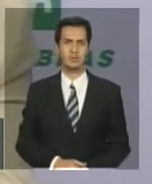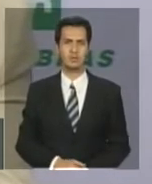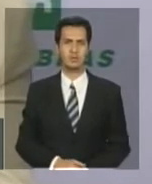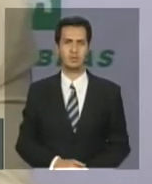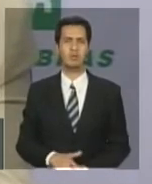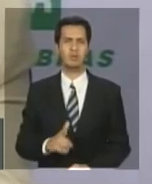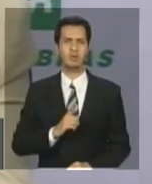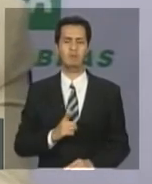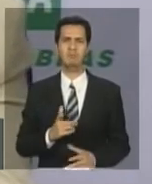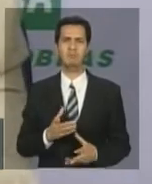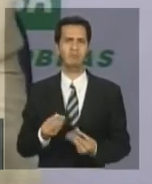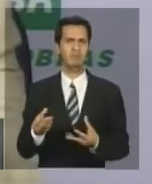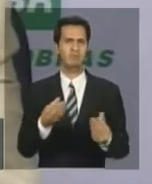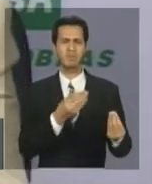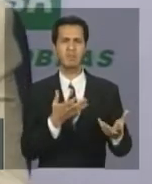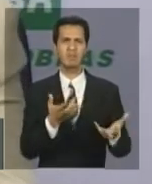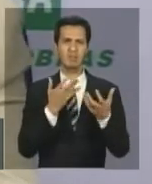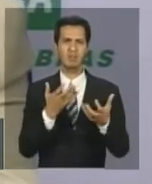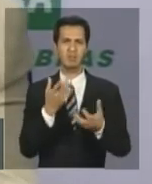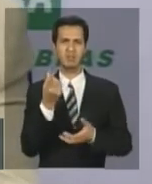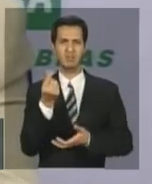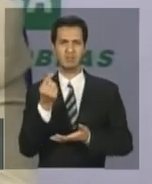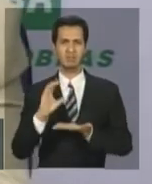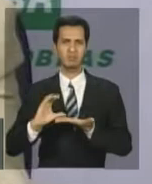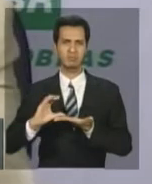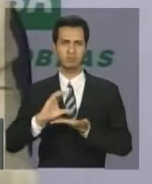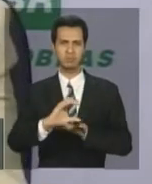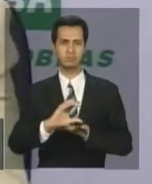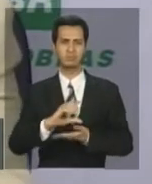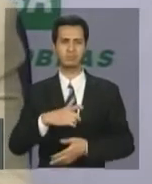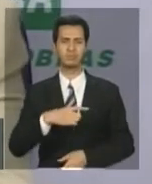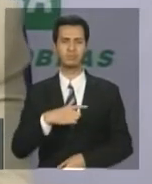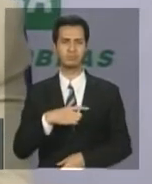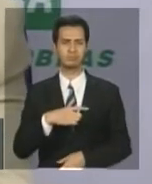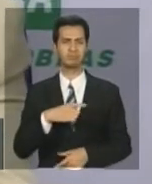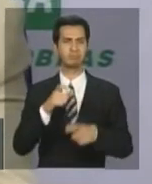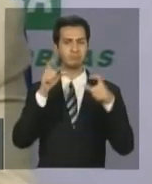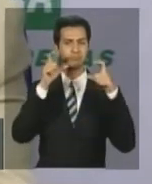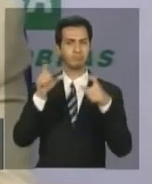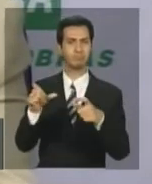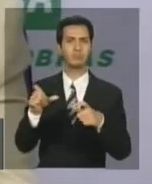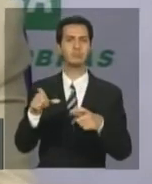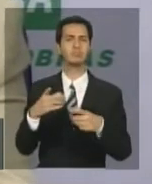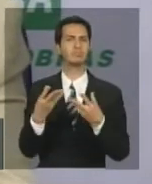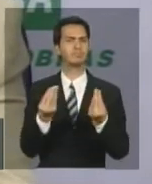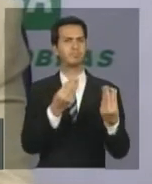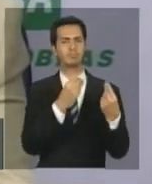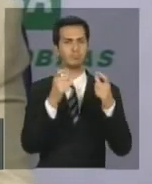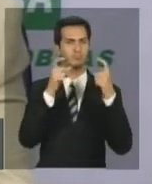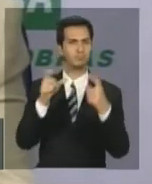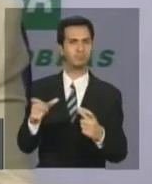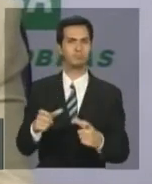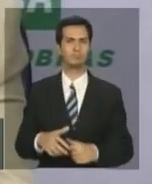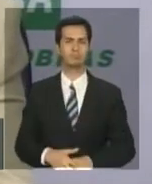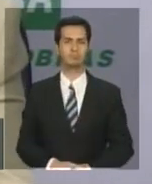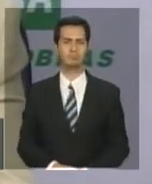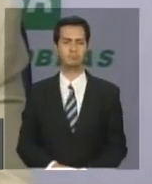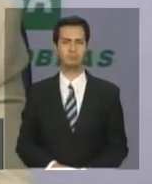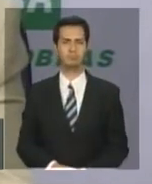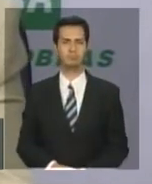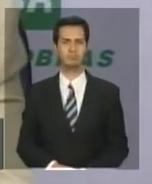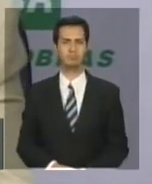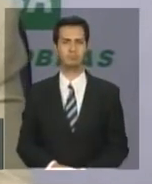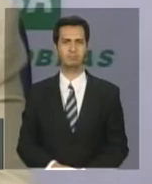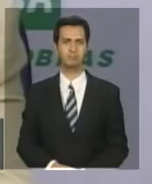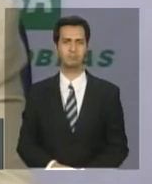pelo ativo. Na grande maioria, os ativos têm chamado muitos interessados, até porque, não só